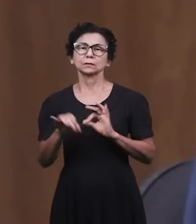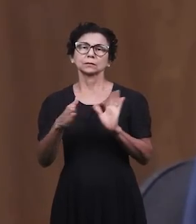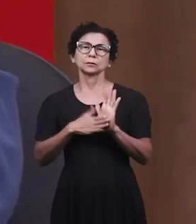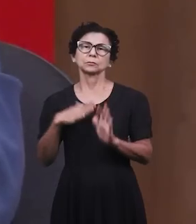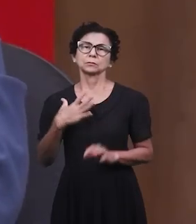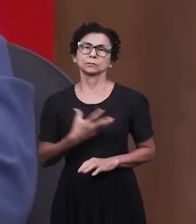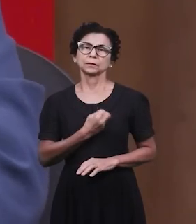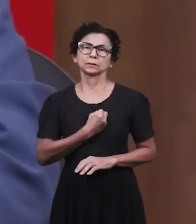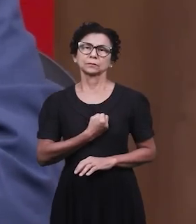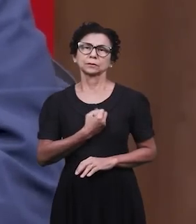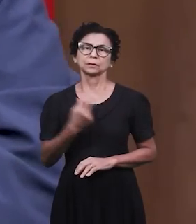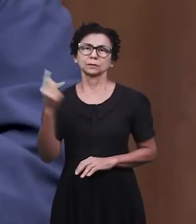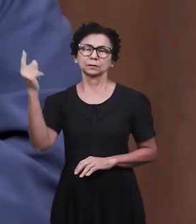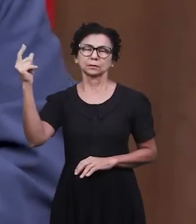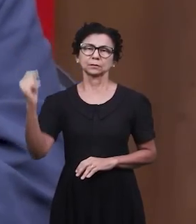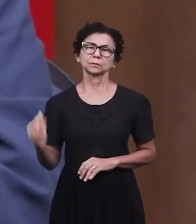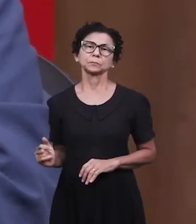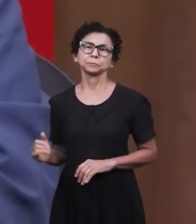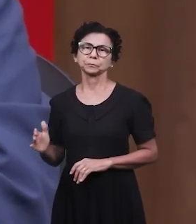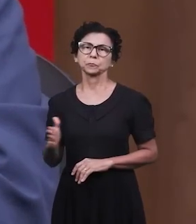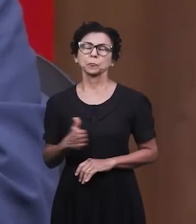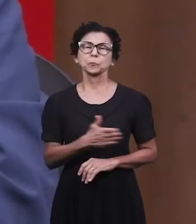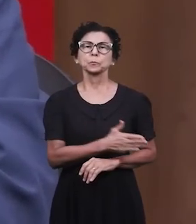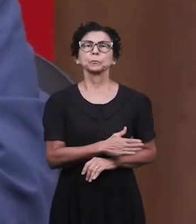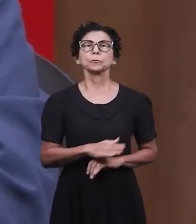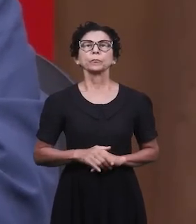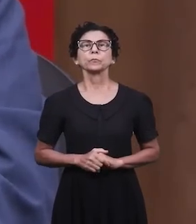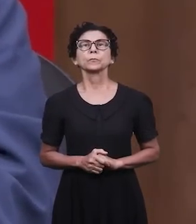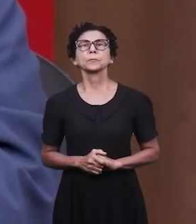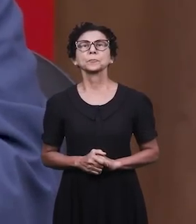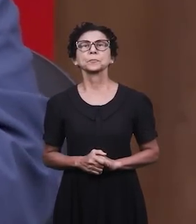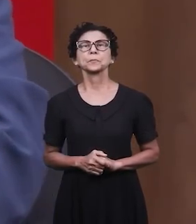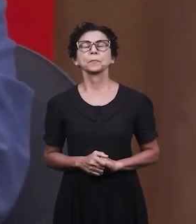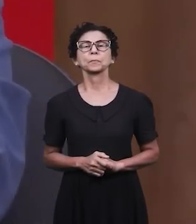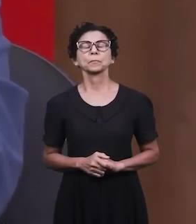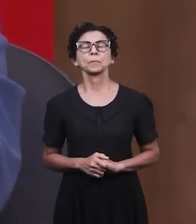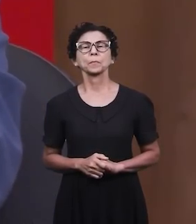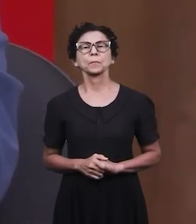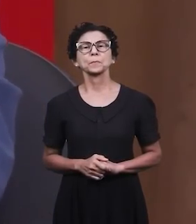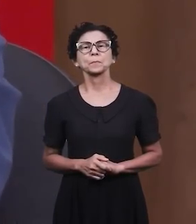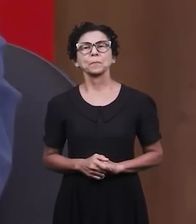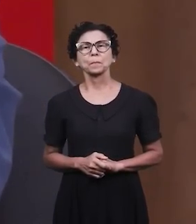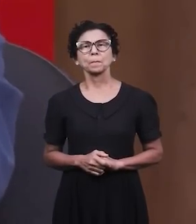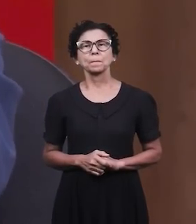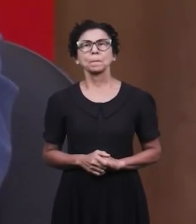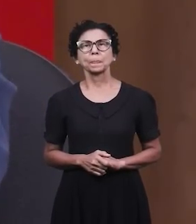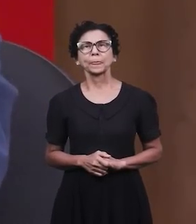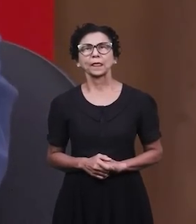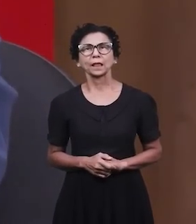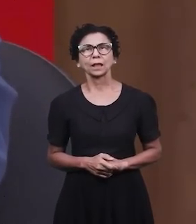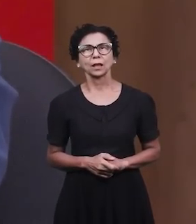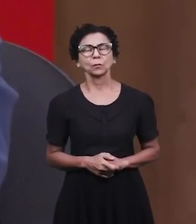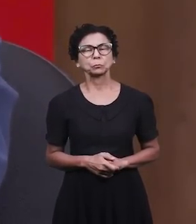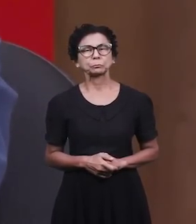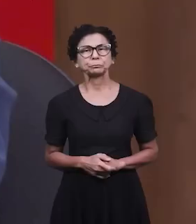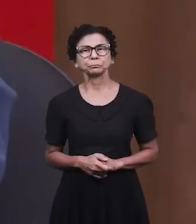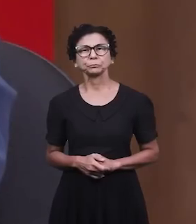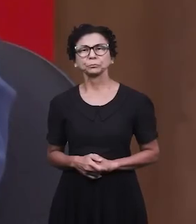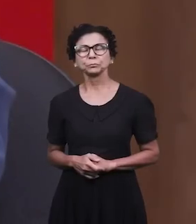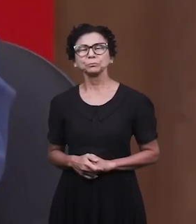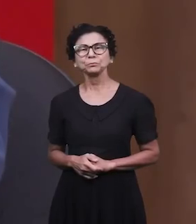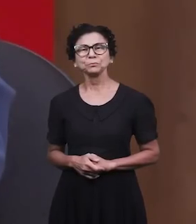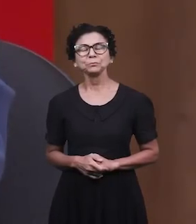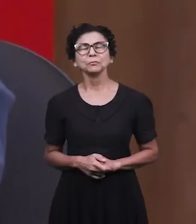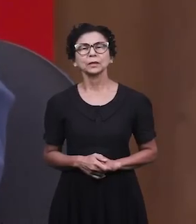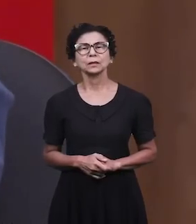eterna. A outra pergunta que aparece aqui, é uma pergunta também